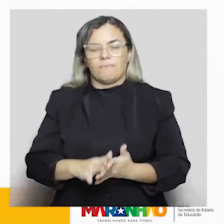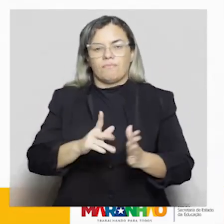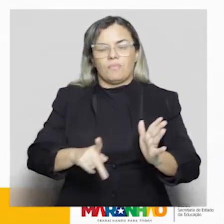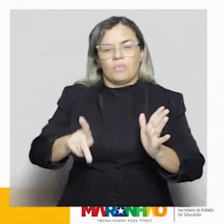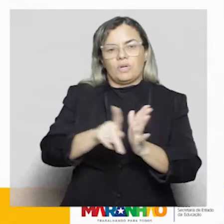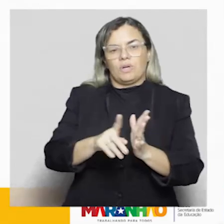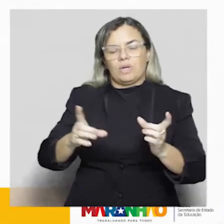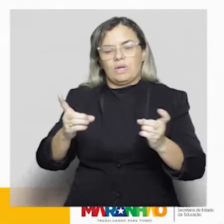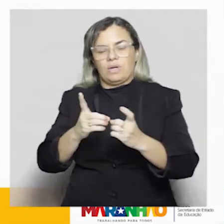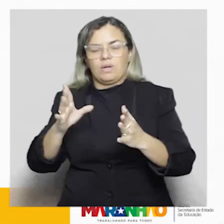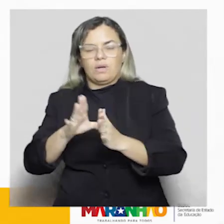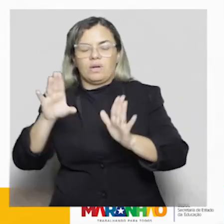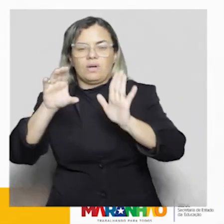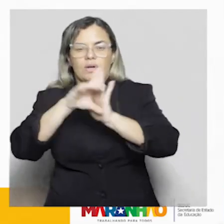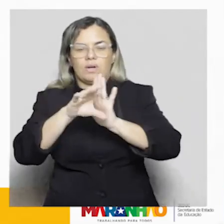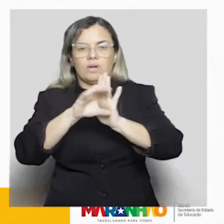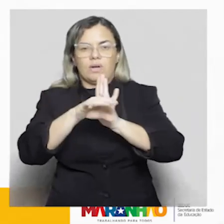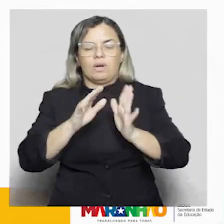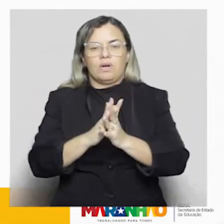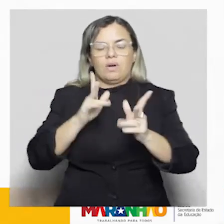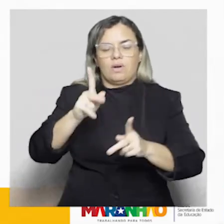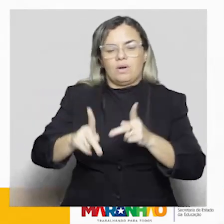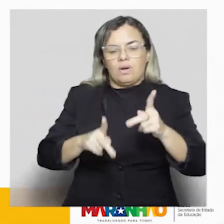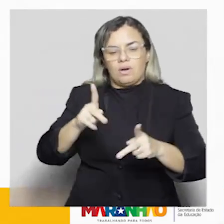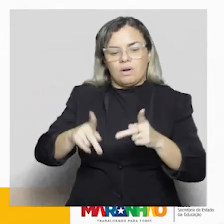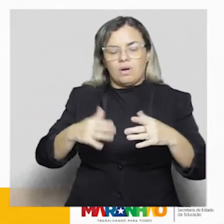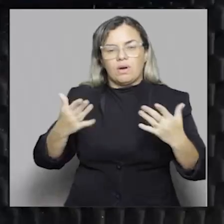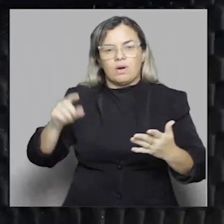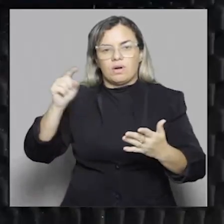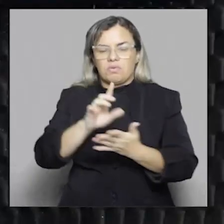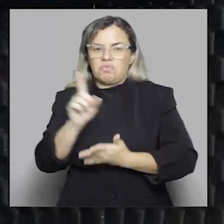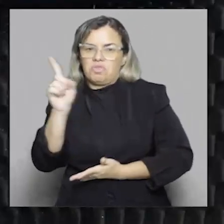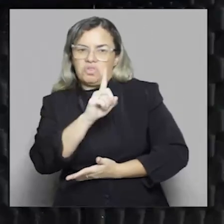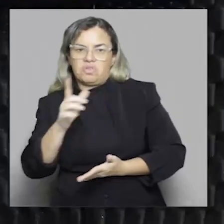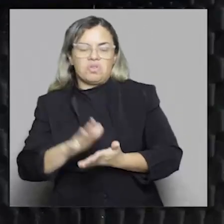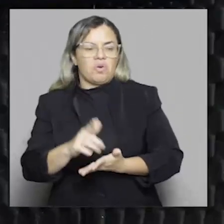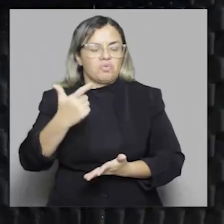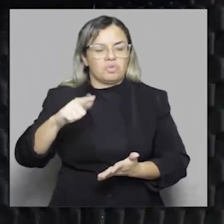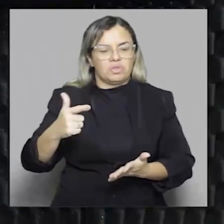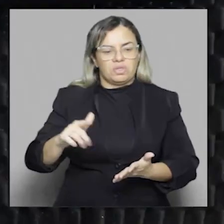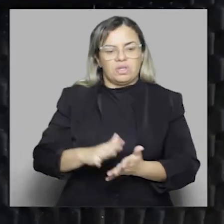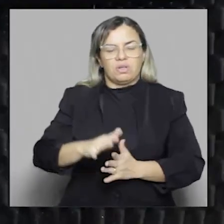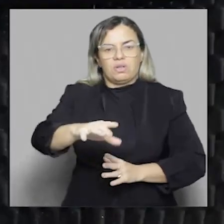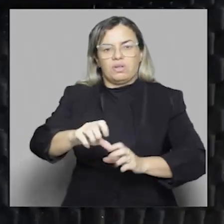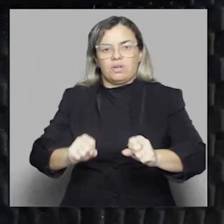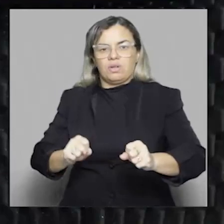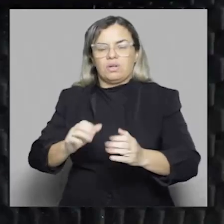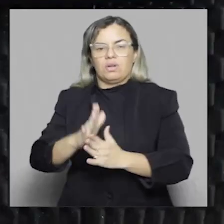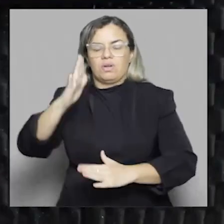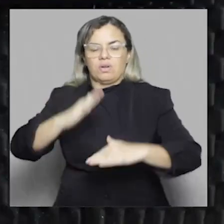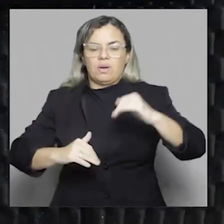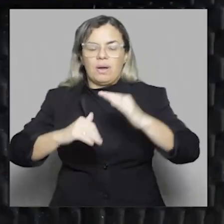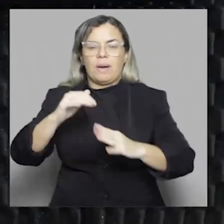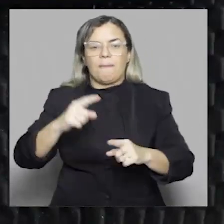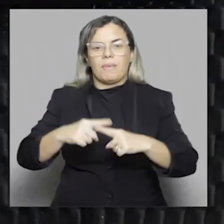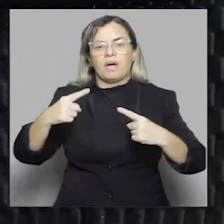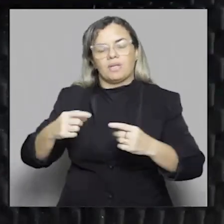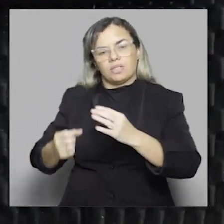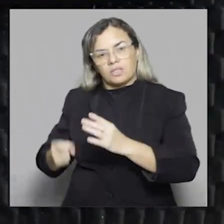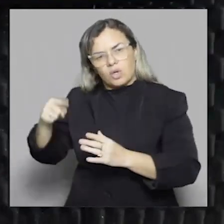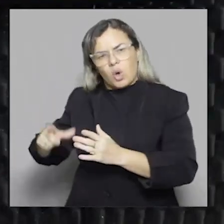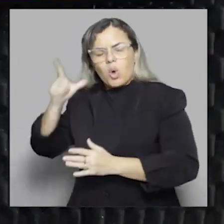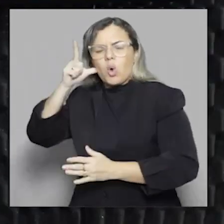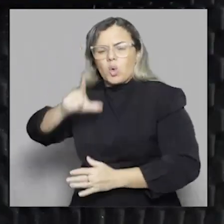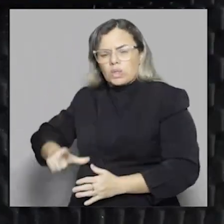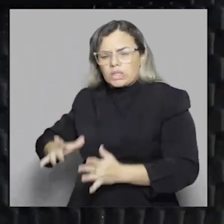conceitos da arte popular de pessoas que não chegam a ter formação profissional, mas conseguem produzir arte. Né?